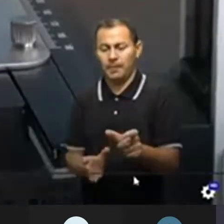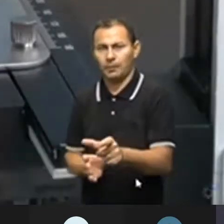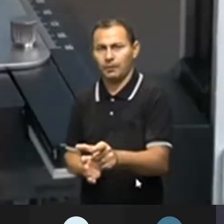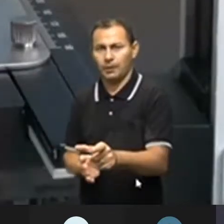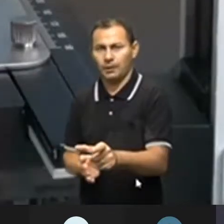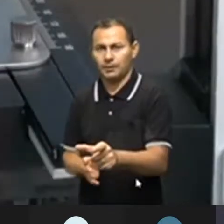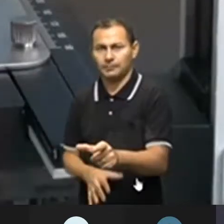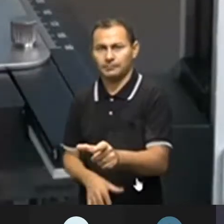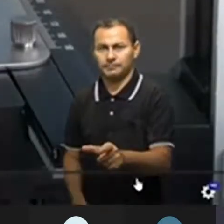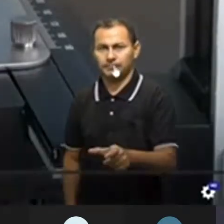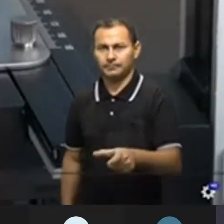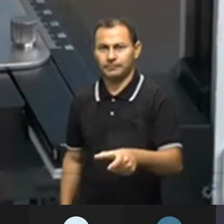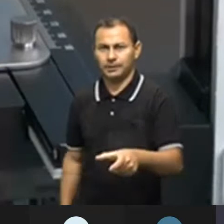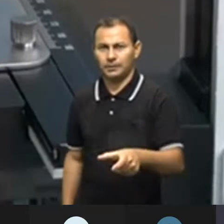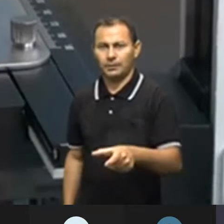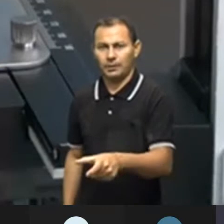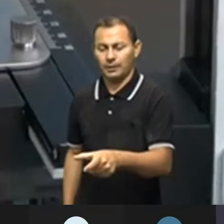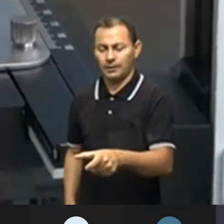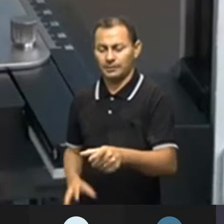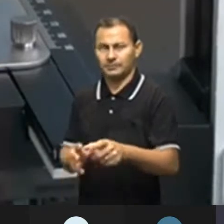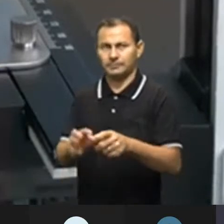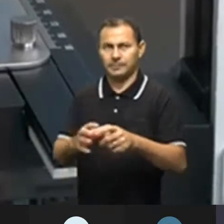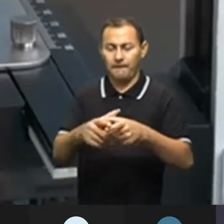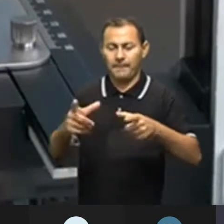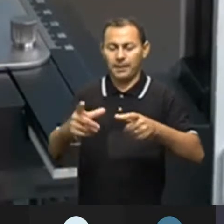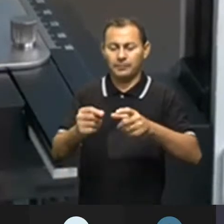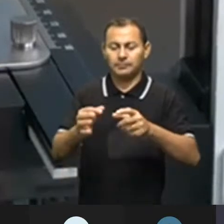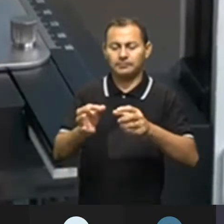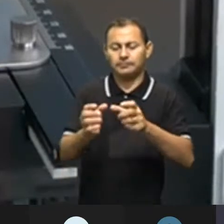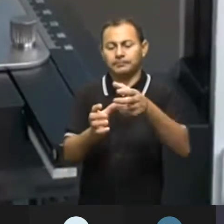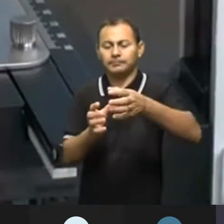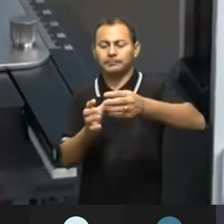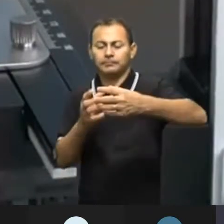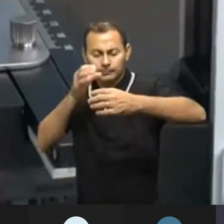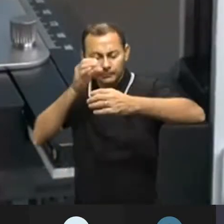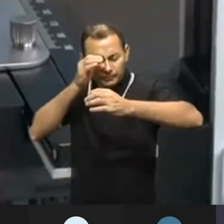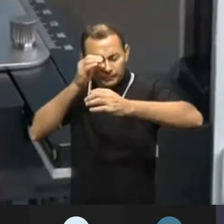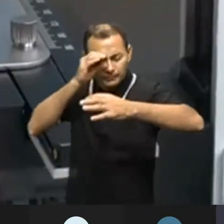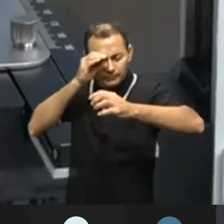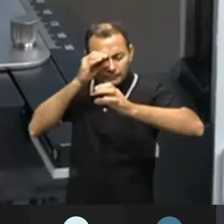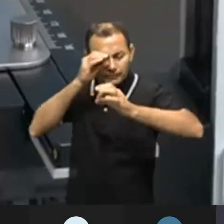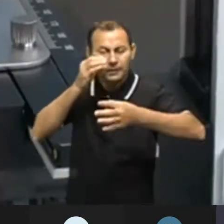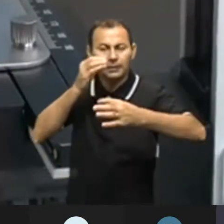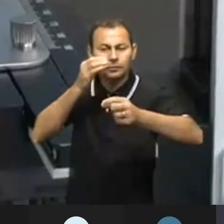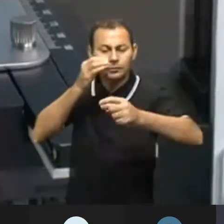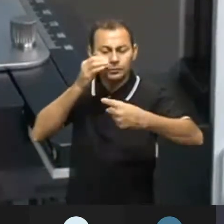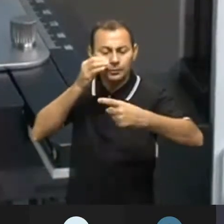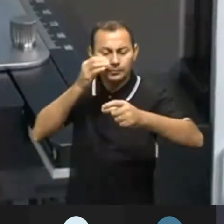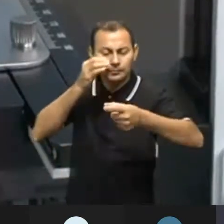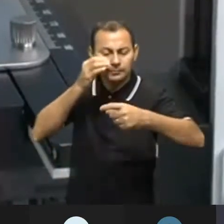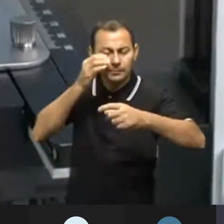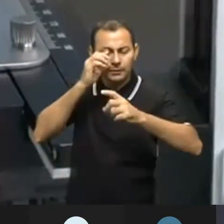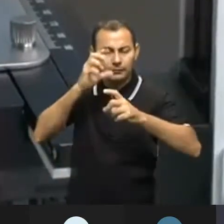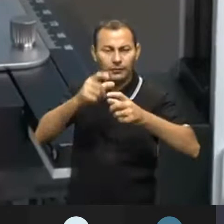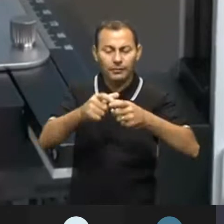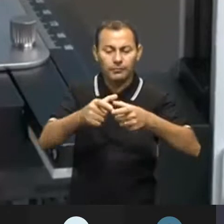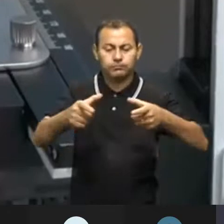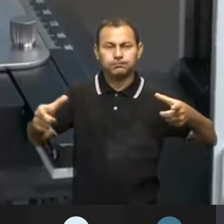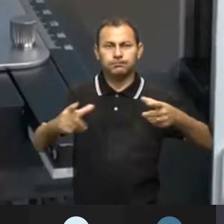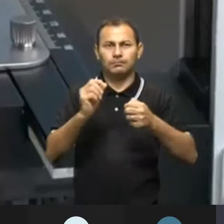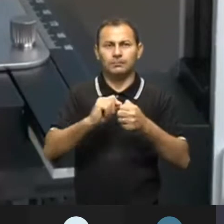nós estamos com a objetiva no menor aumento e a partir dessa objetiva é que nós vamos, então, de